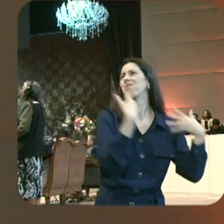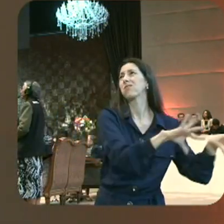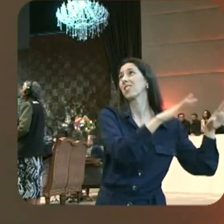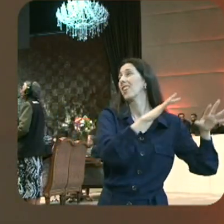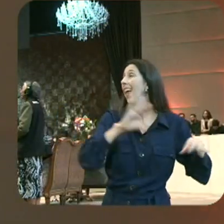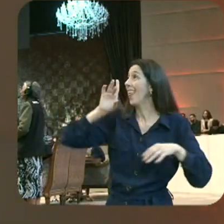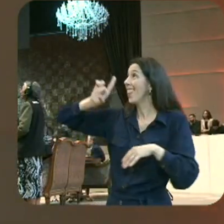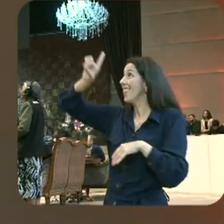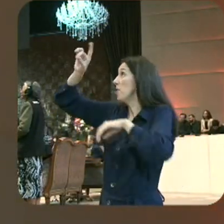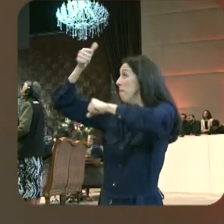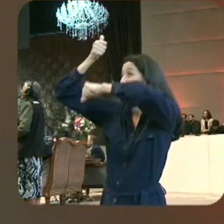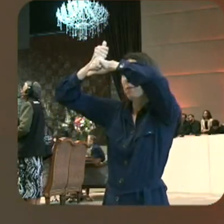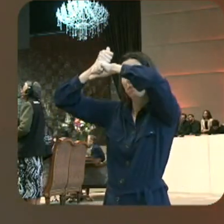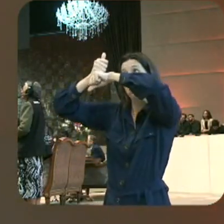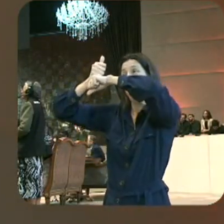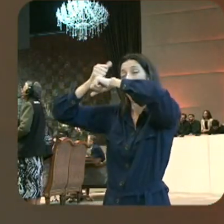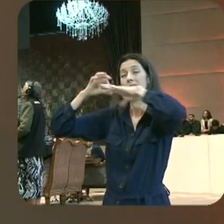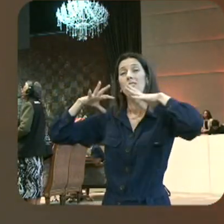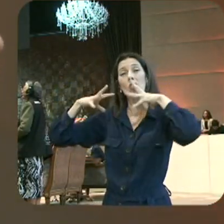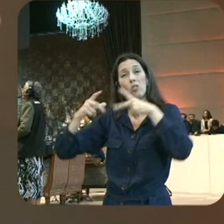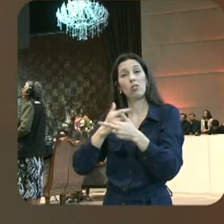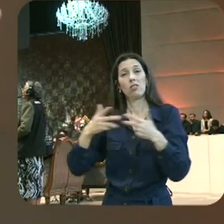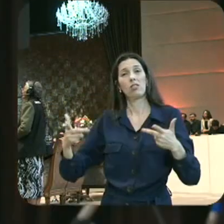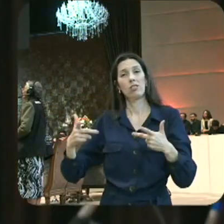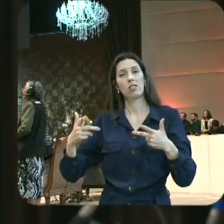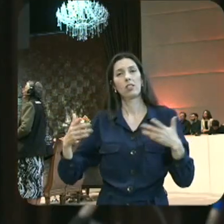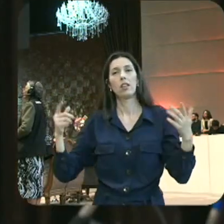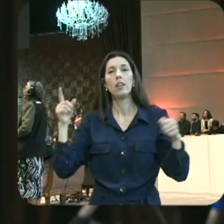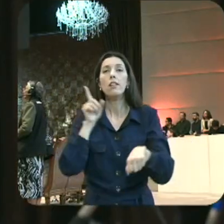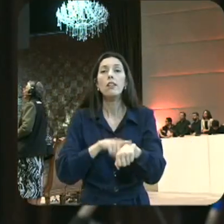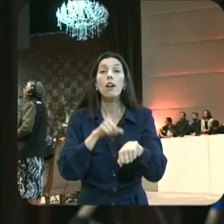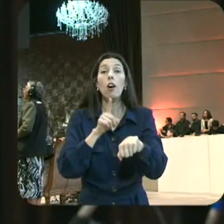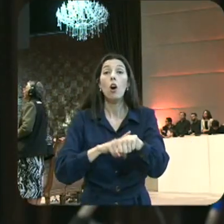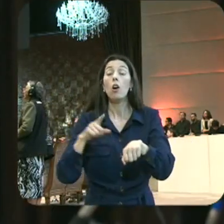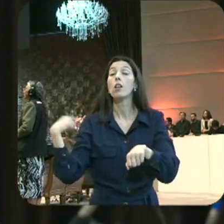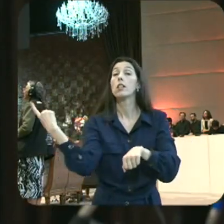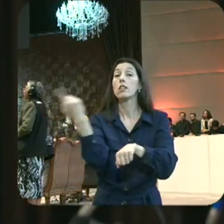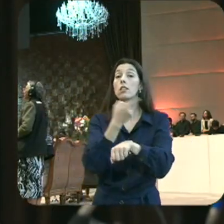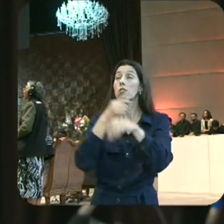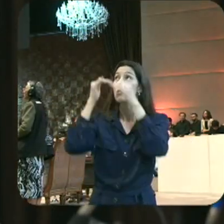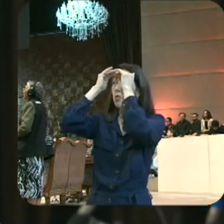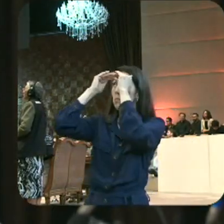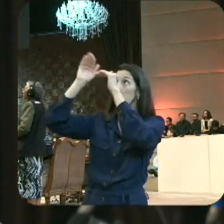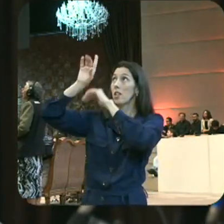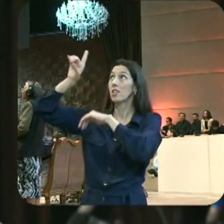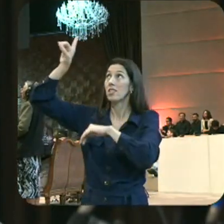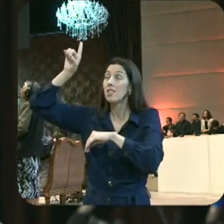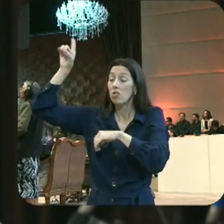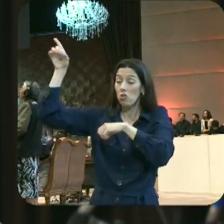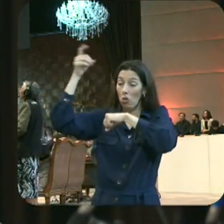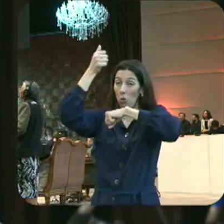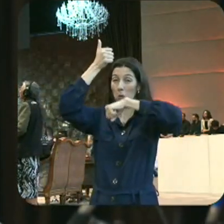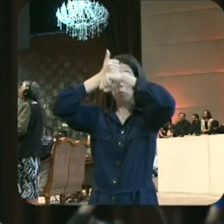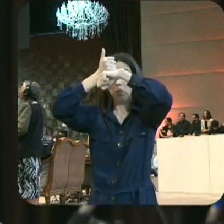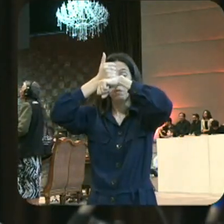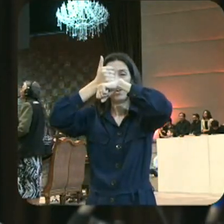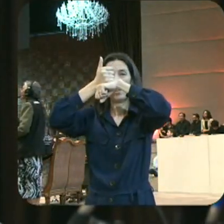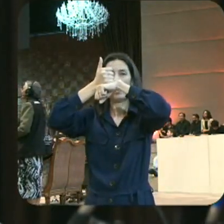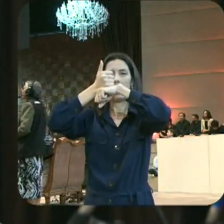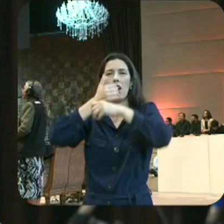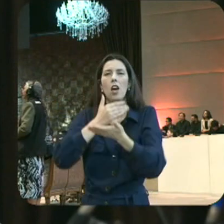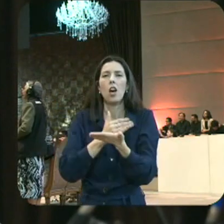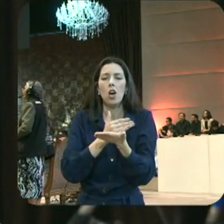querido. E quando a gente faz isso, o vale da desgraça se torna porta